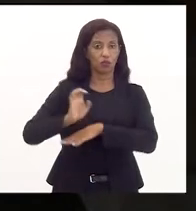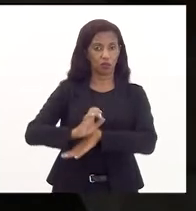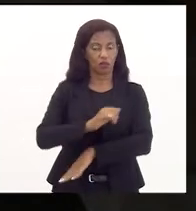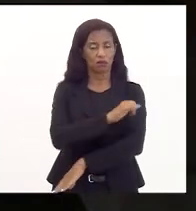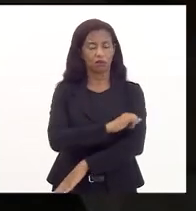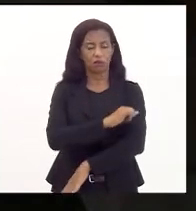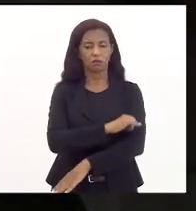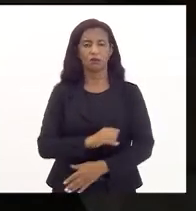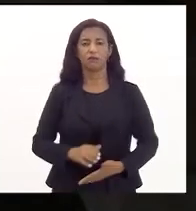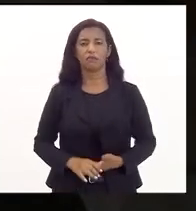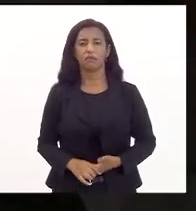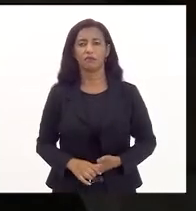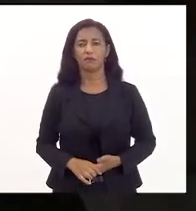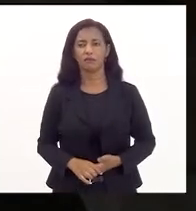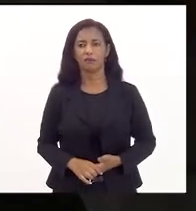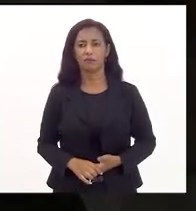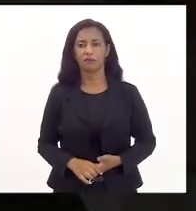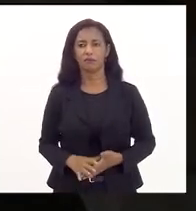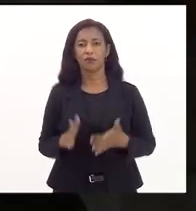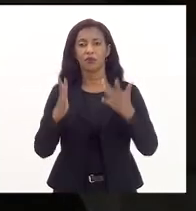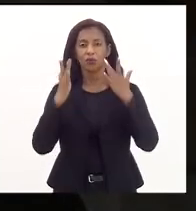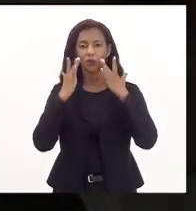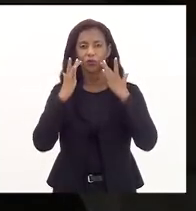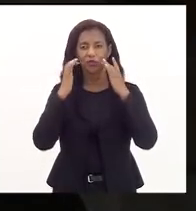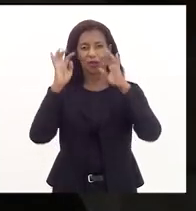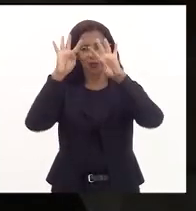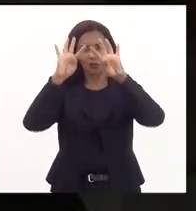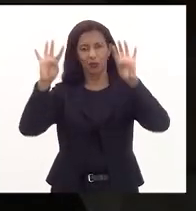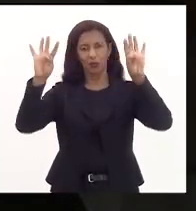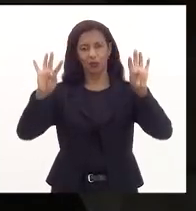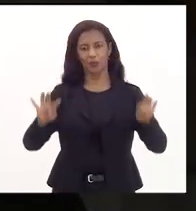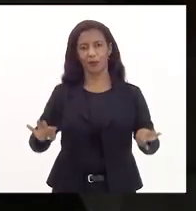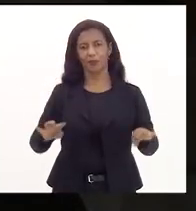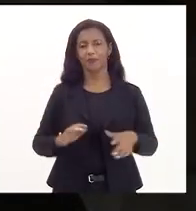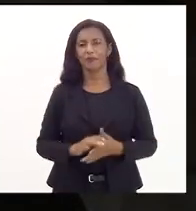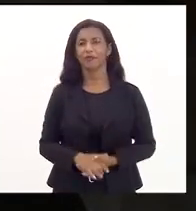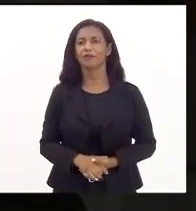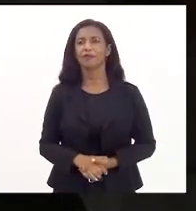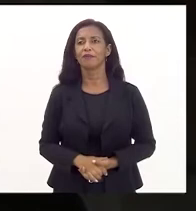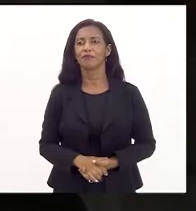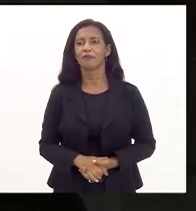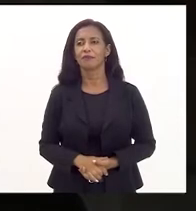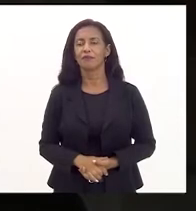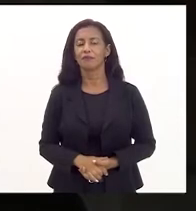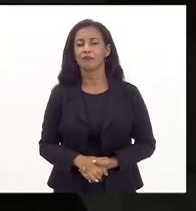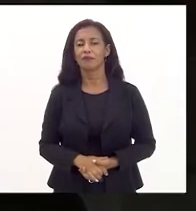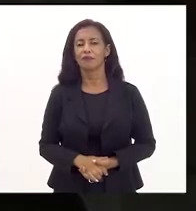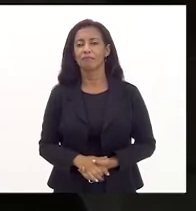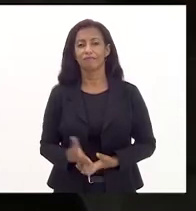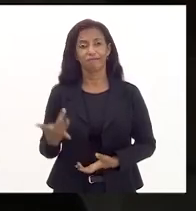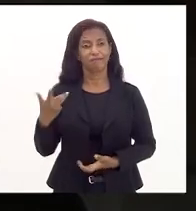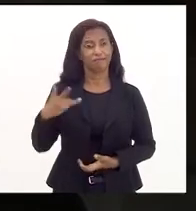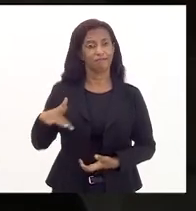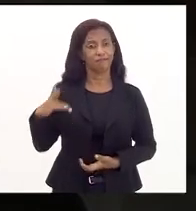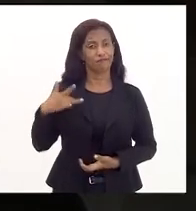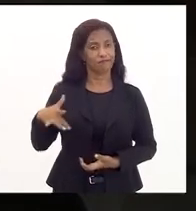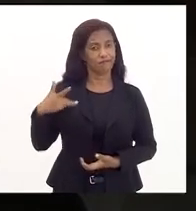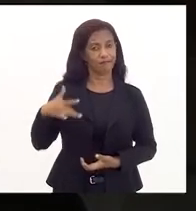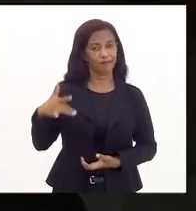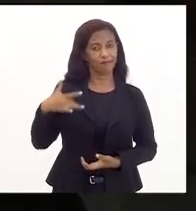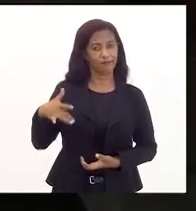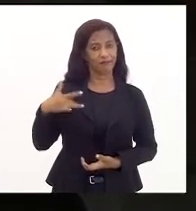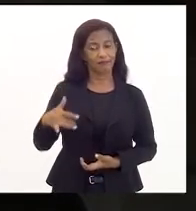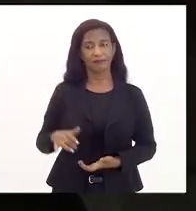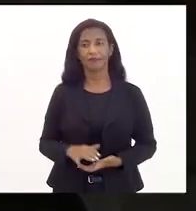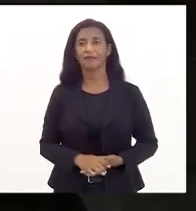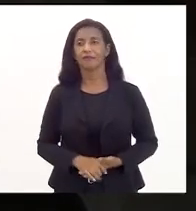Rio de Janeiro, do Teatro Municipal. Então, uma lástima, senhor presidente.